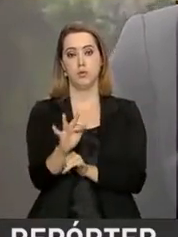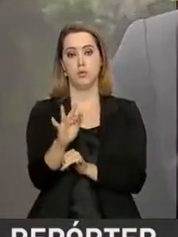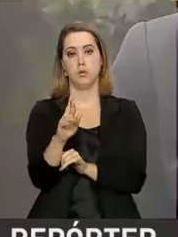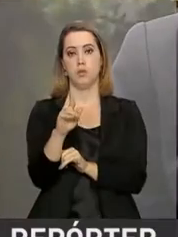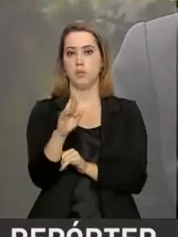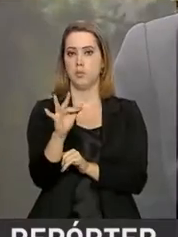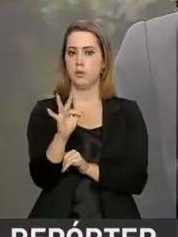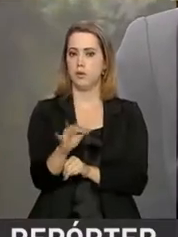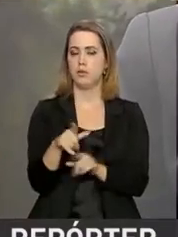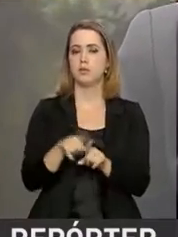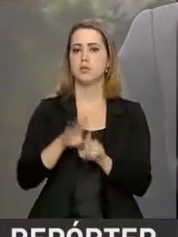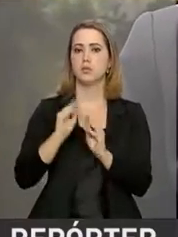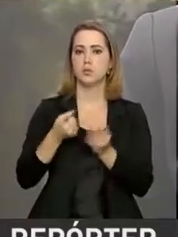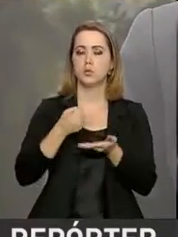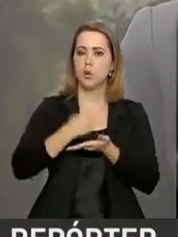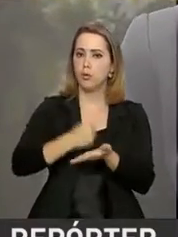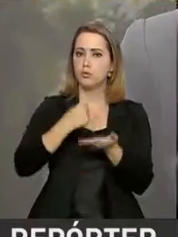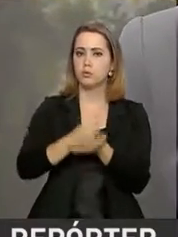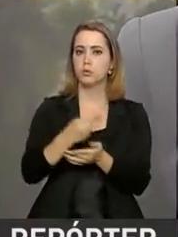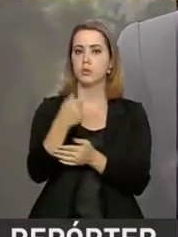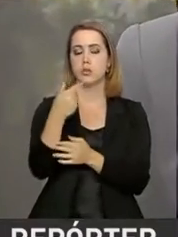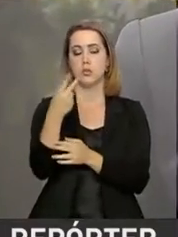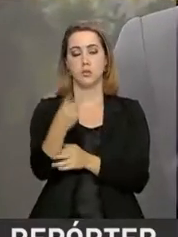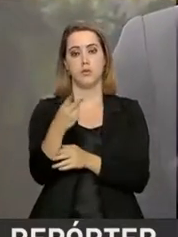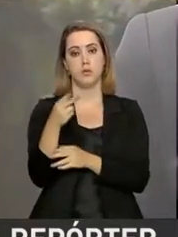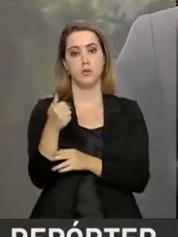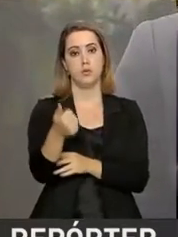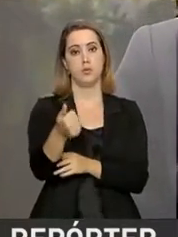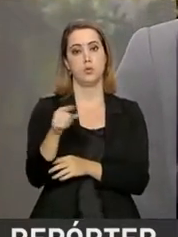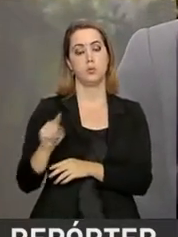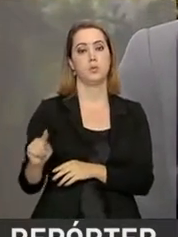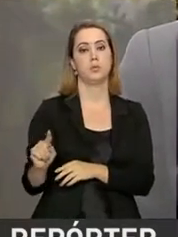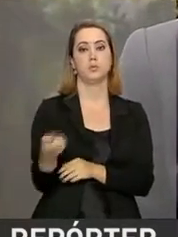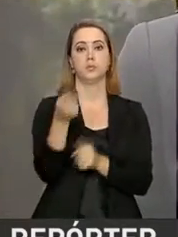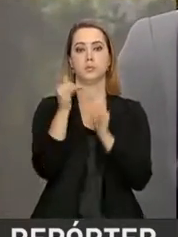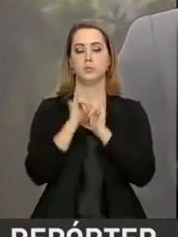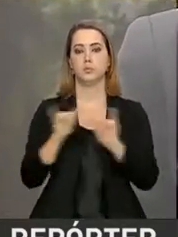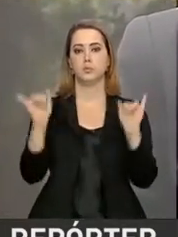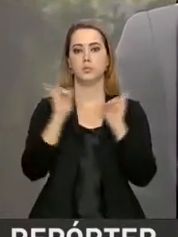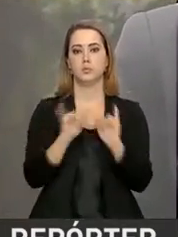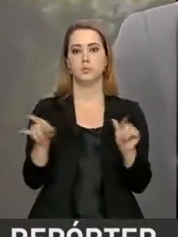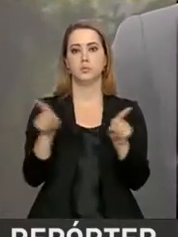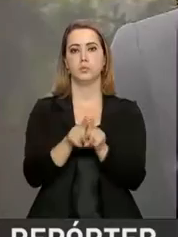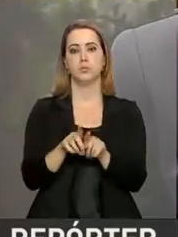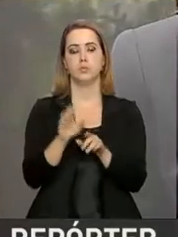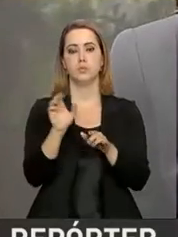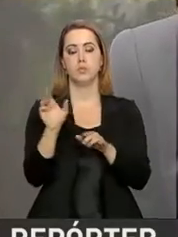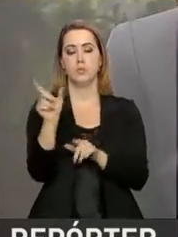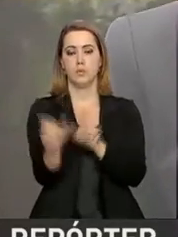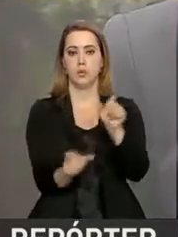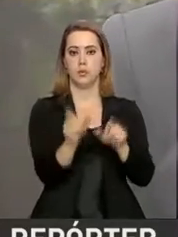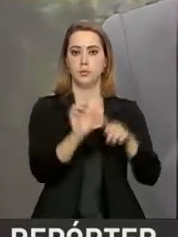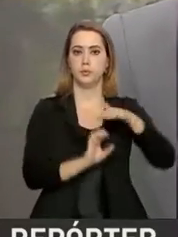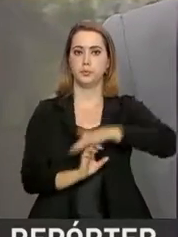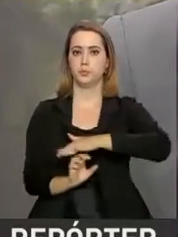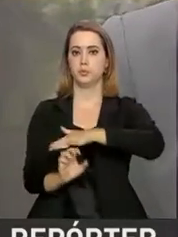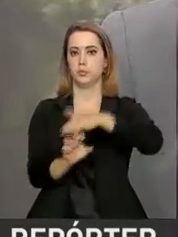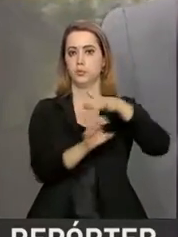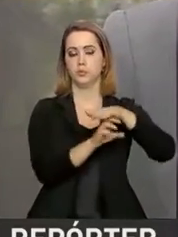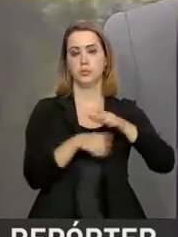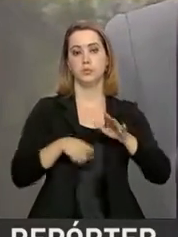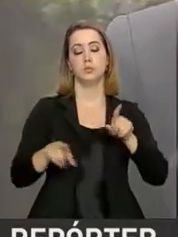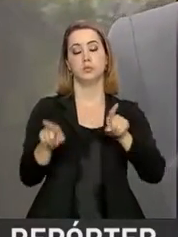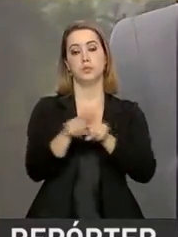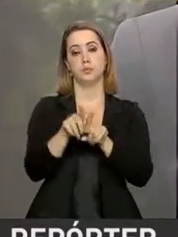foram entregues mais de 21 mil e 600 declarações de pessoas físicas e jurídicas até agora cerca